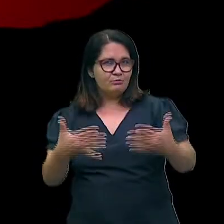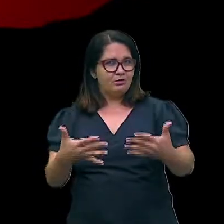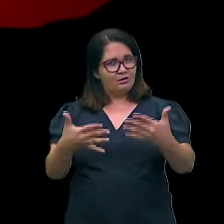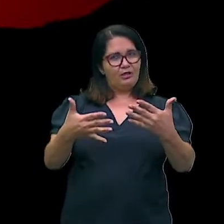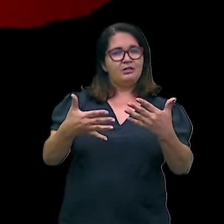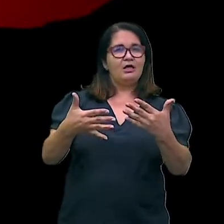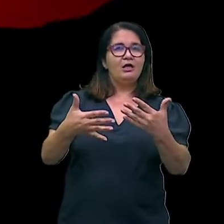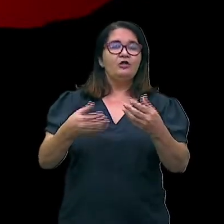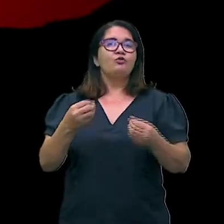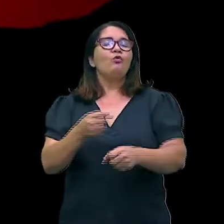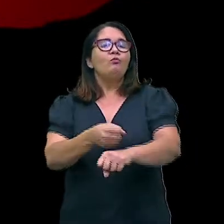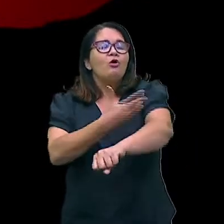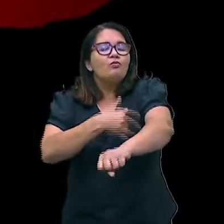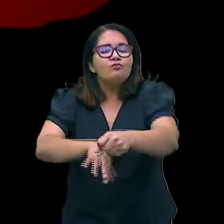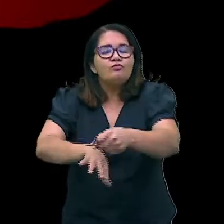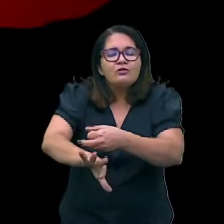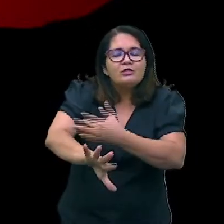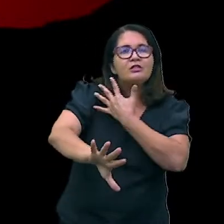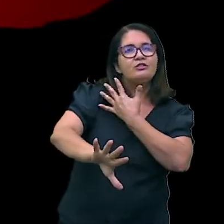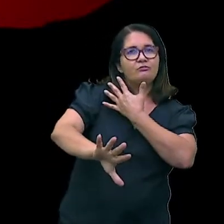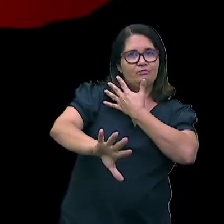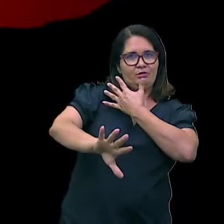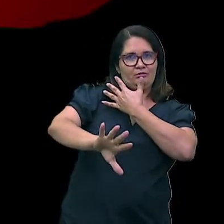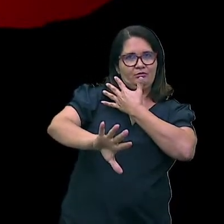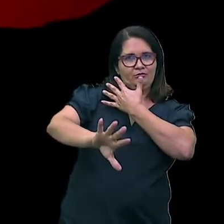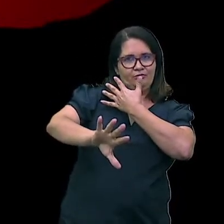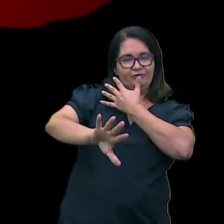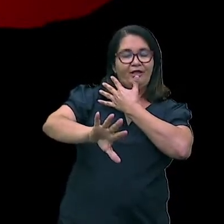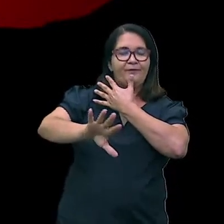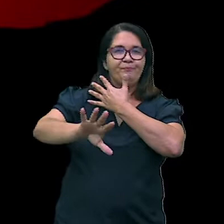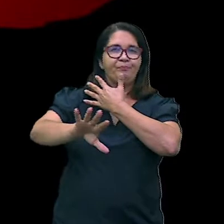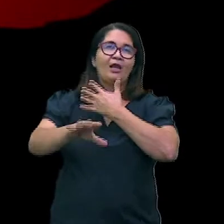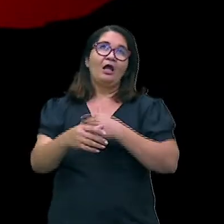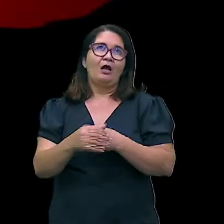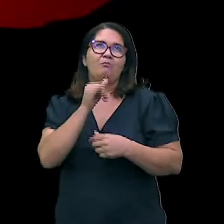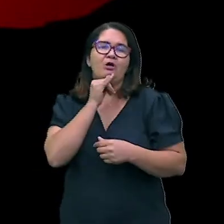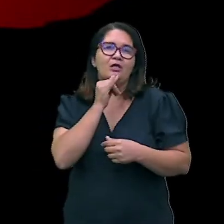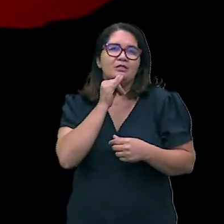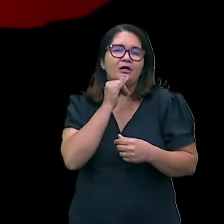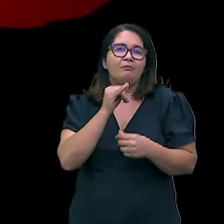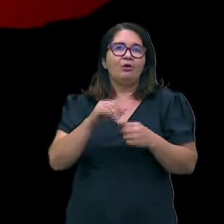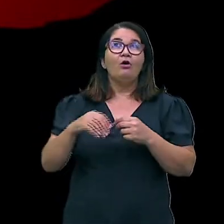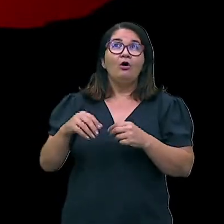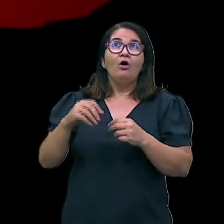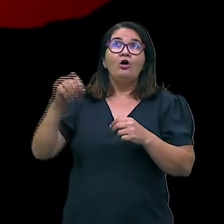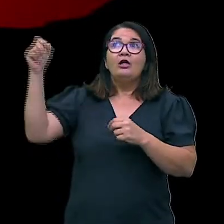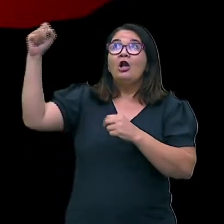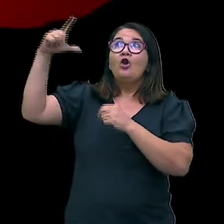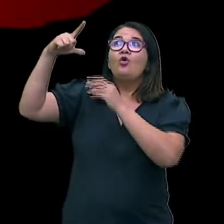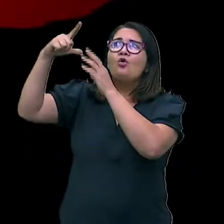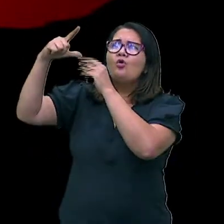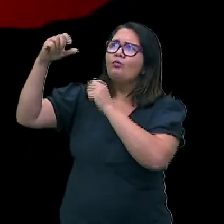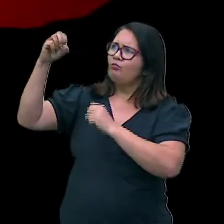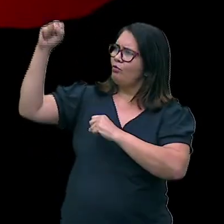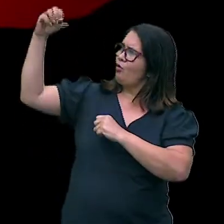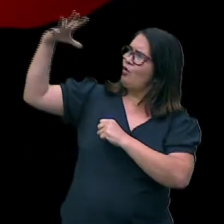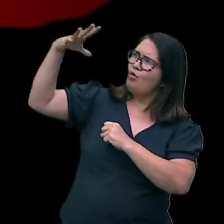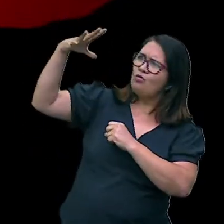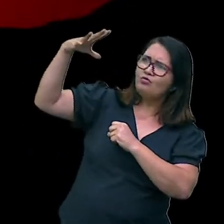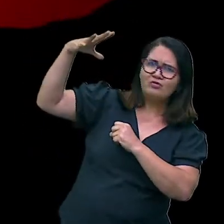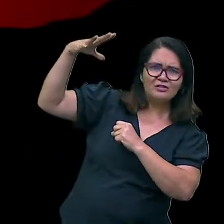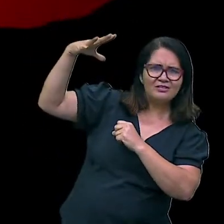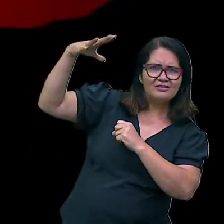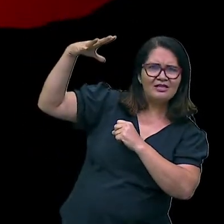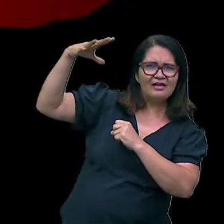não existiria som se não houvesse o silêncio. Não haveria luz se não fosse a